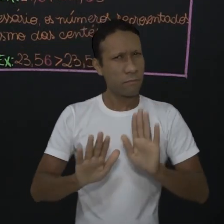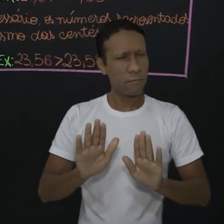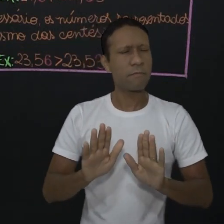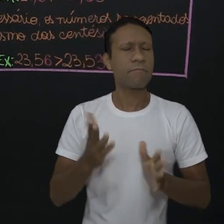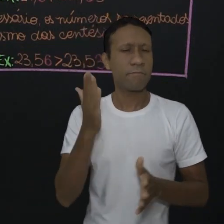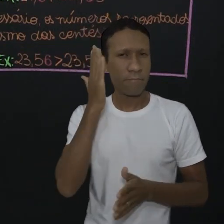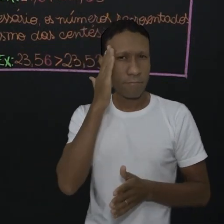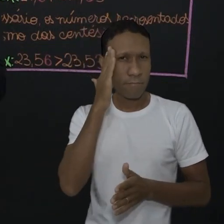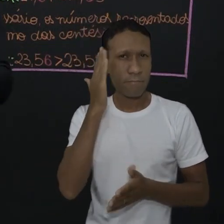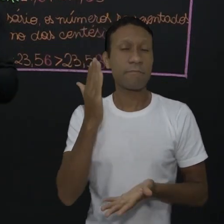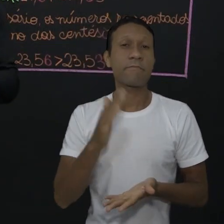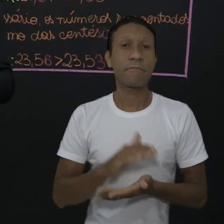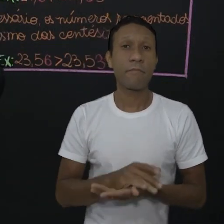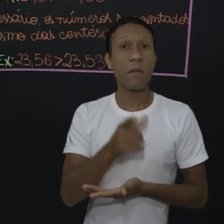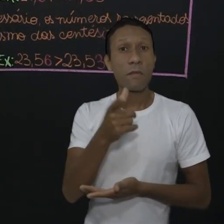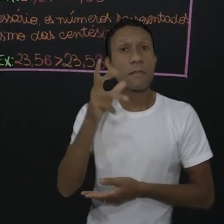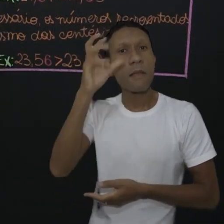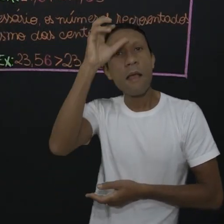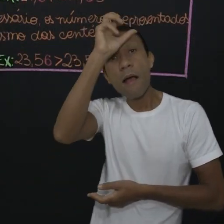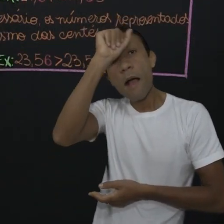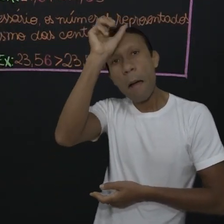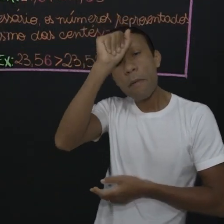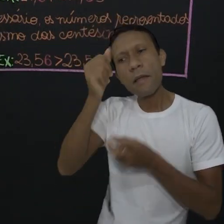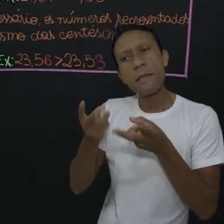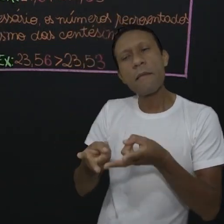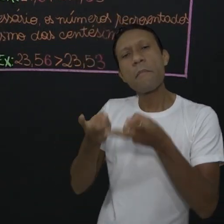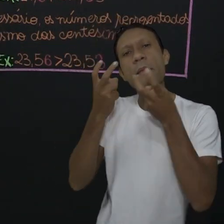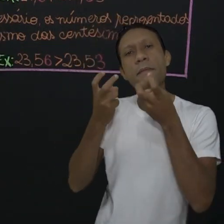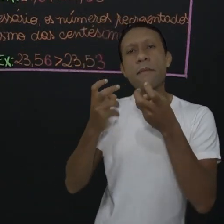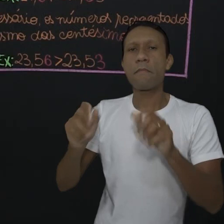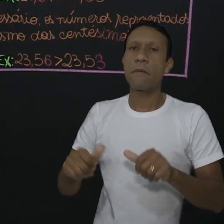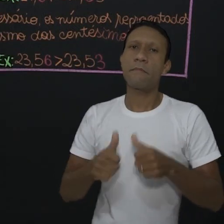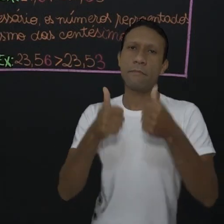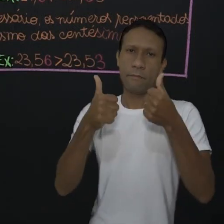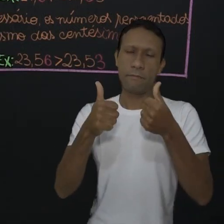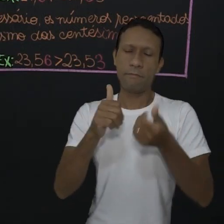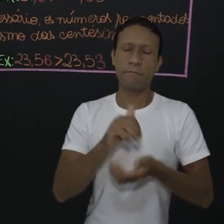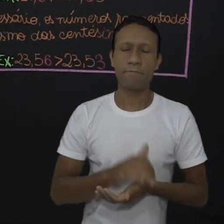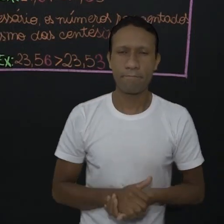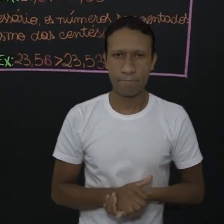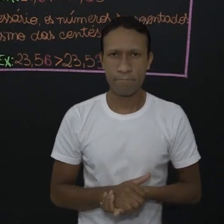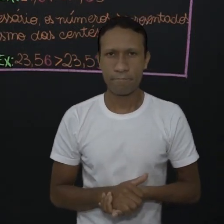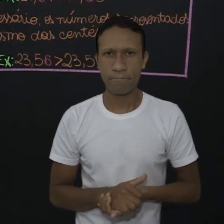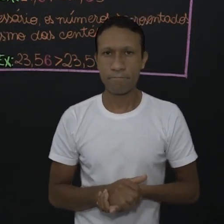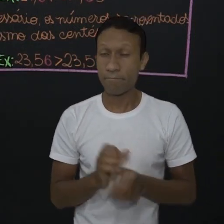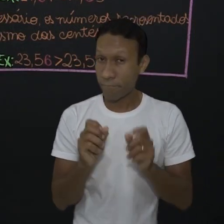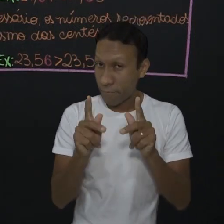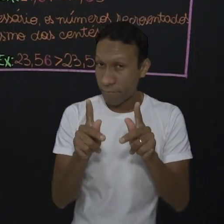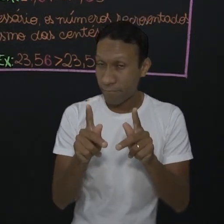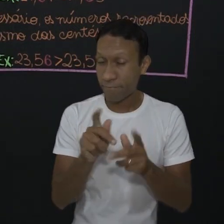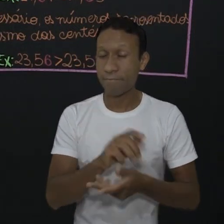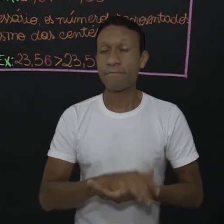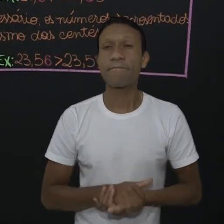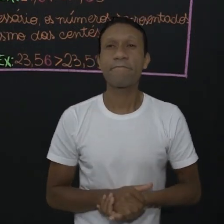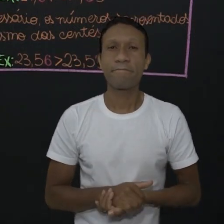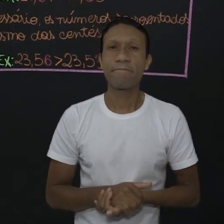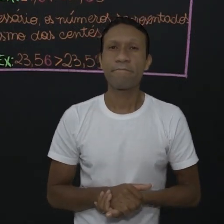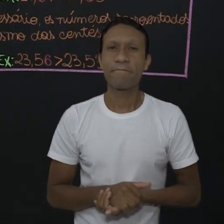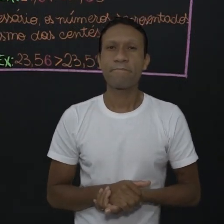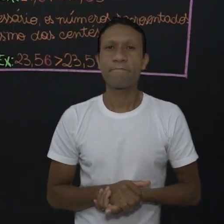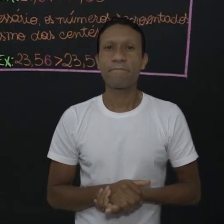aqui, pois já é o suficiente para que a gente entenda o que são números decimais. Legal?